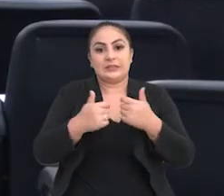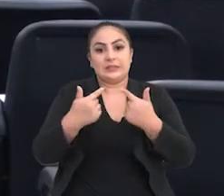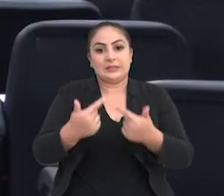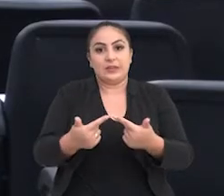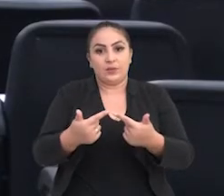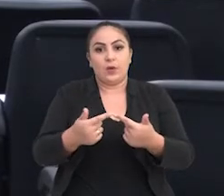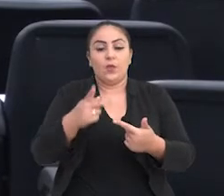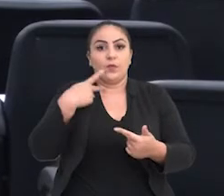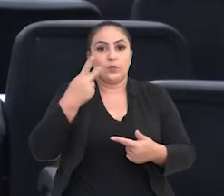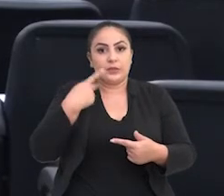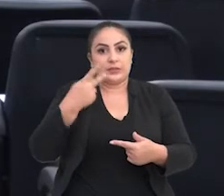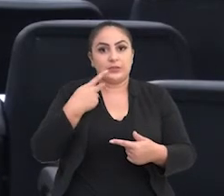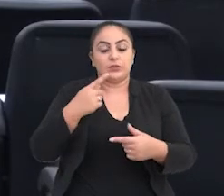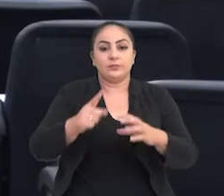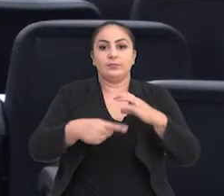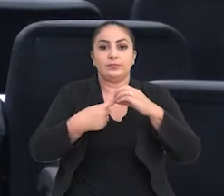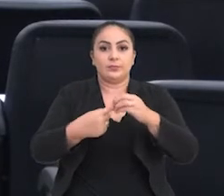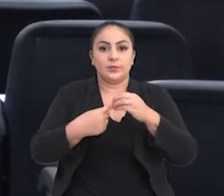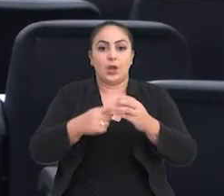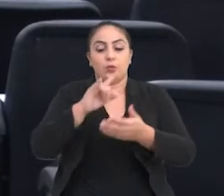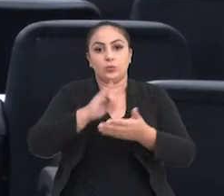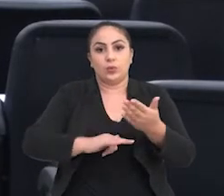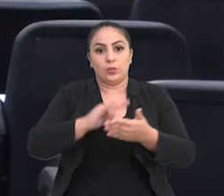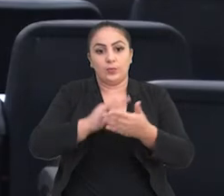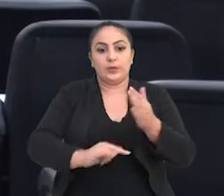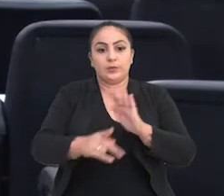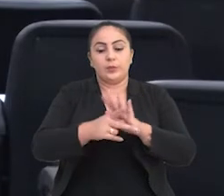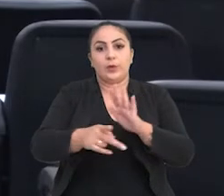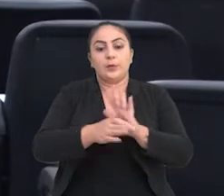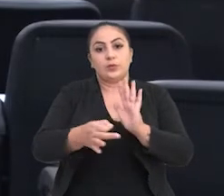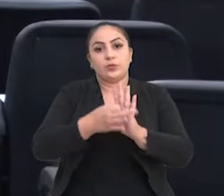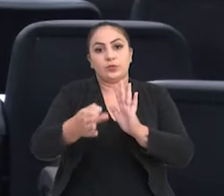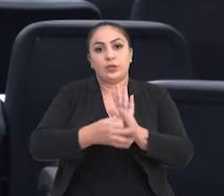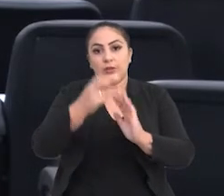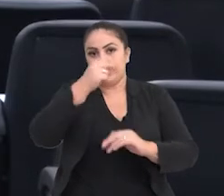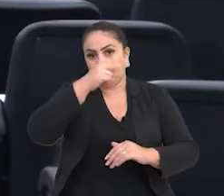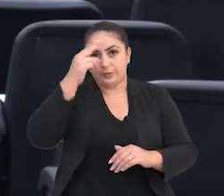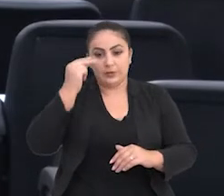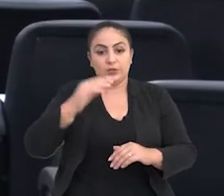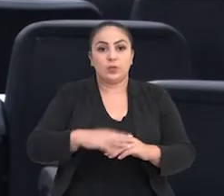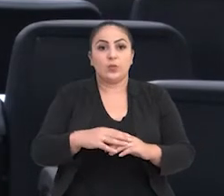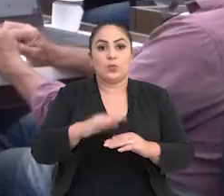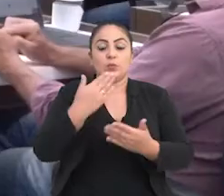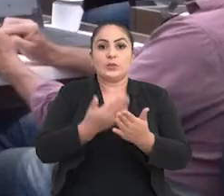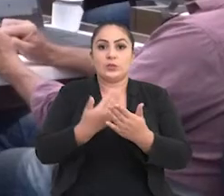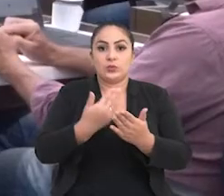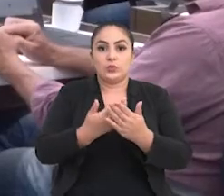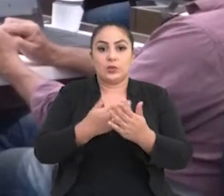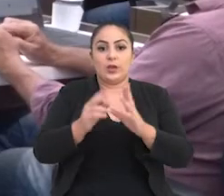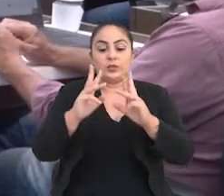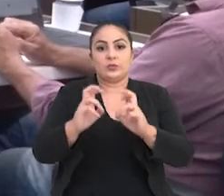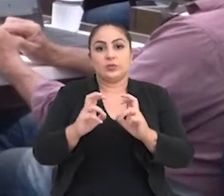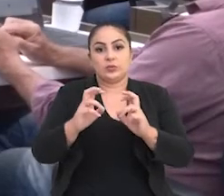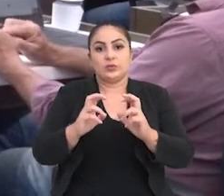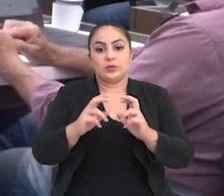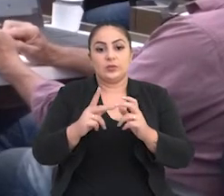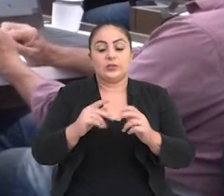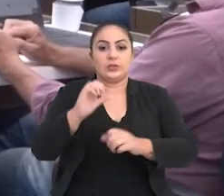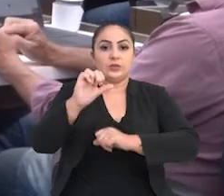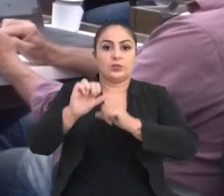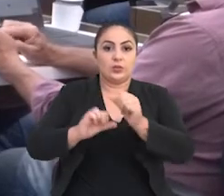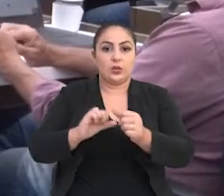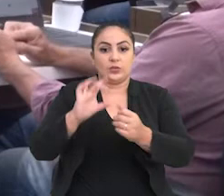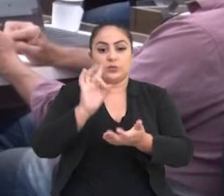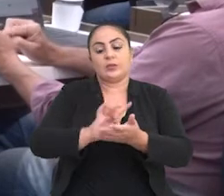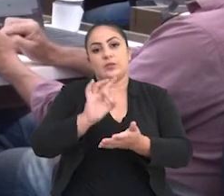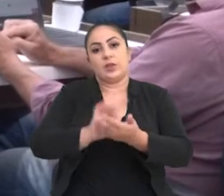balanço das ações, o vereador deu destaque ao documento que sugere à Prefeitura um estudo sobre a viabilidade